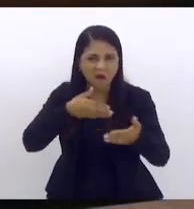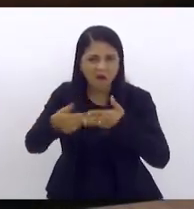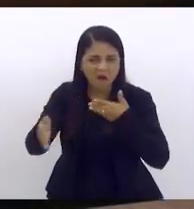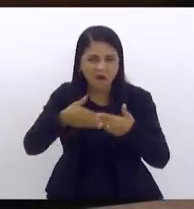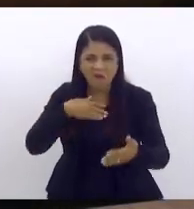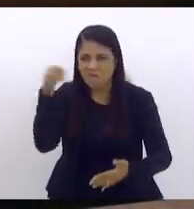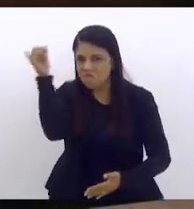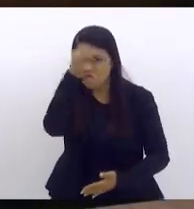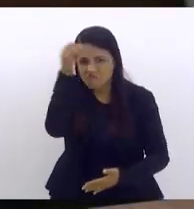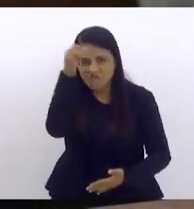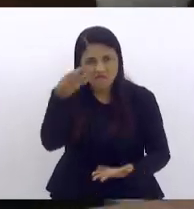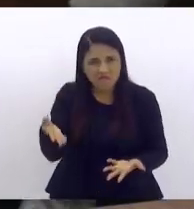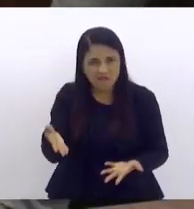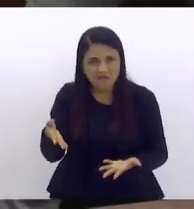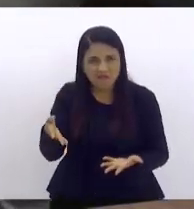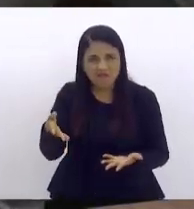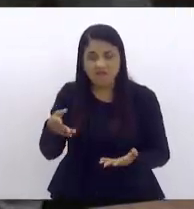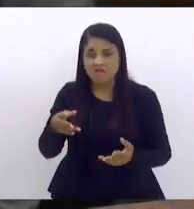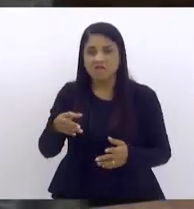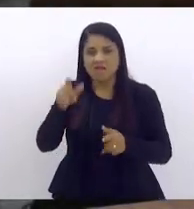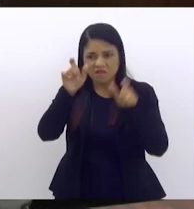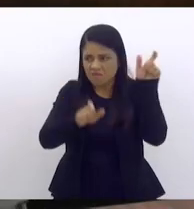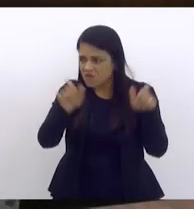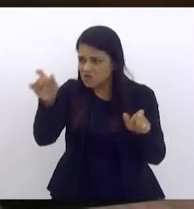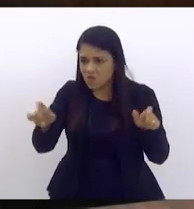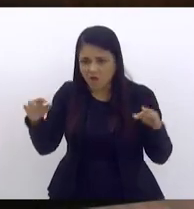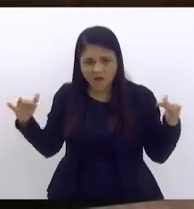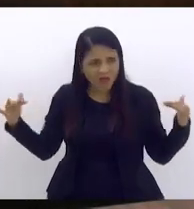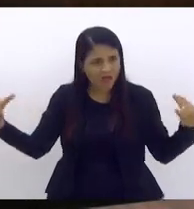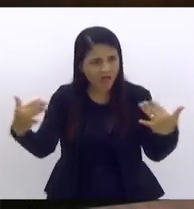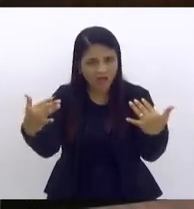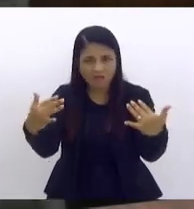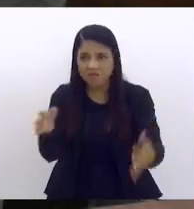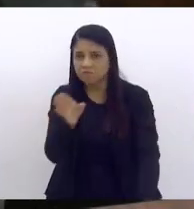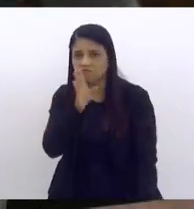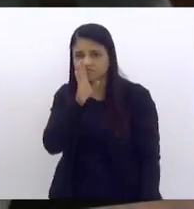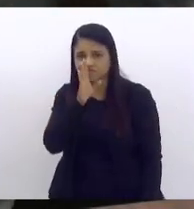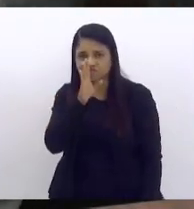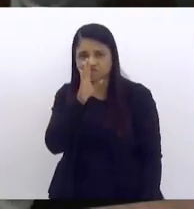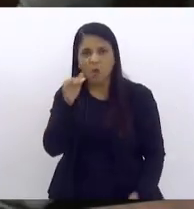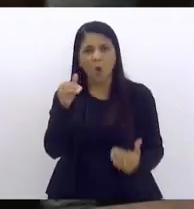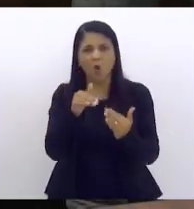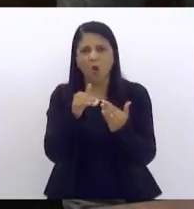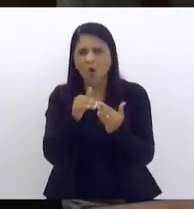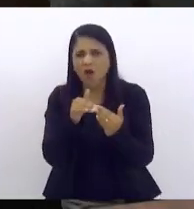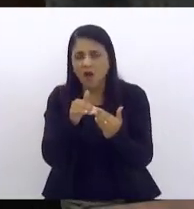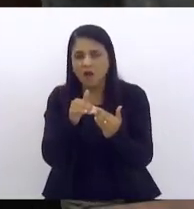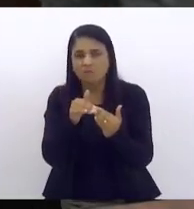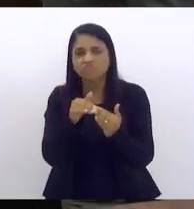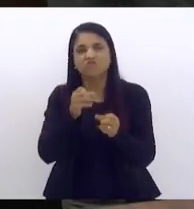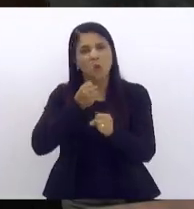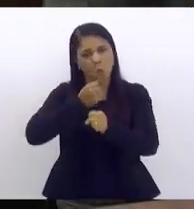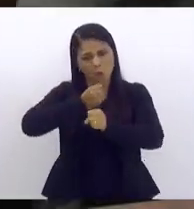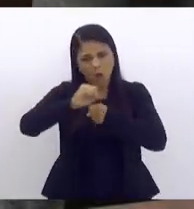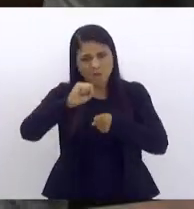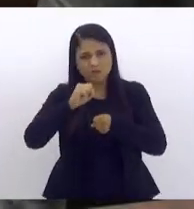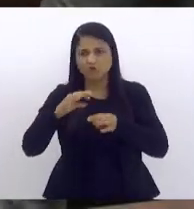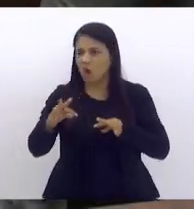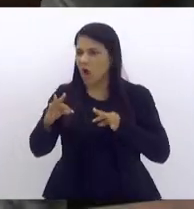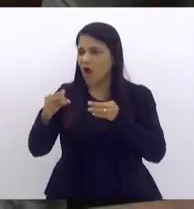redor emudecer ou concordar. Então, esse repúdio também tem que